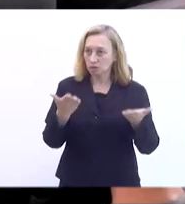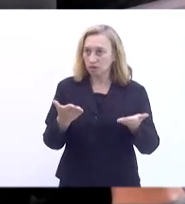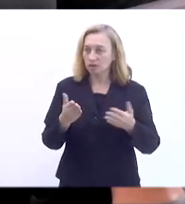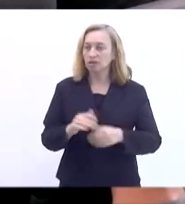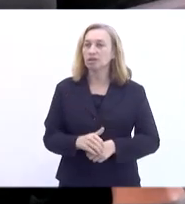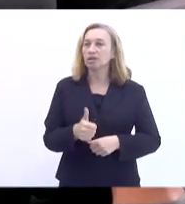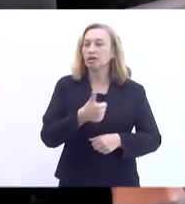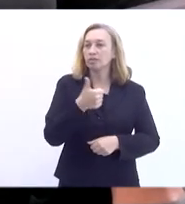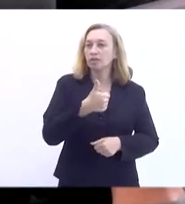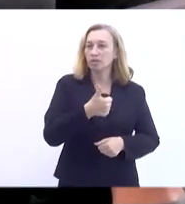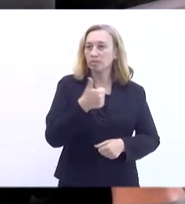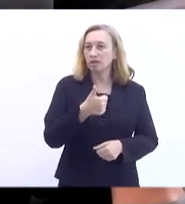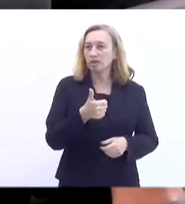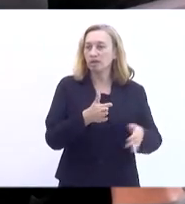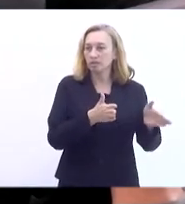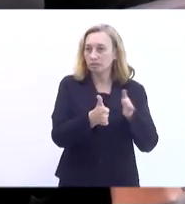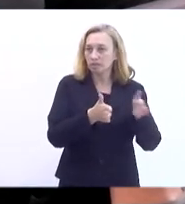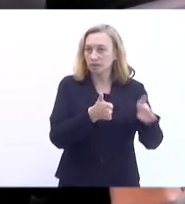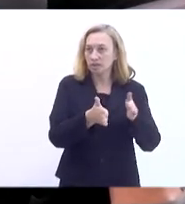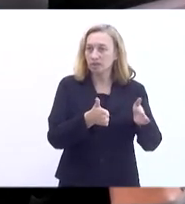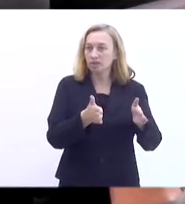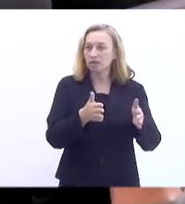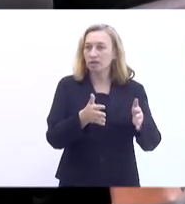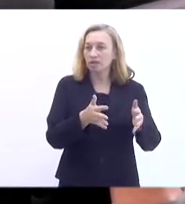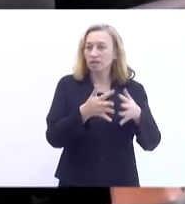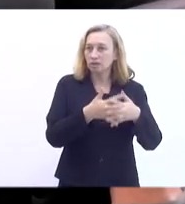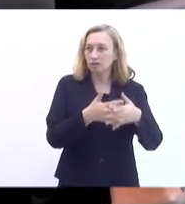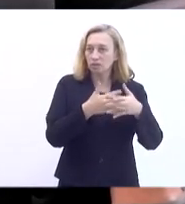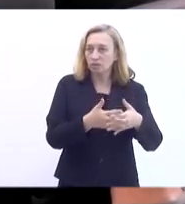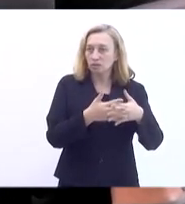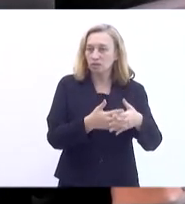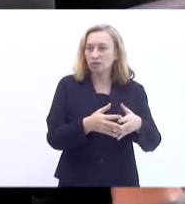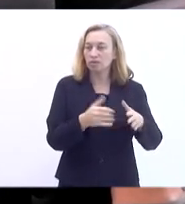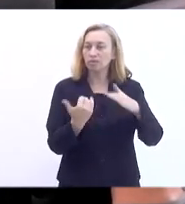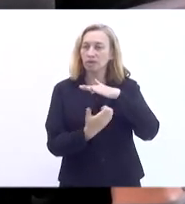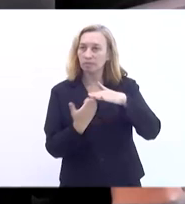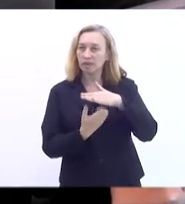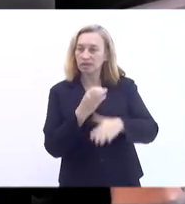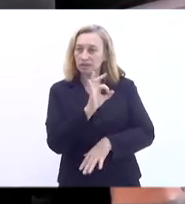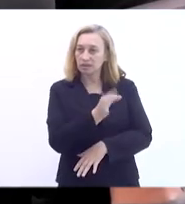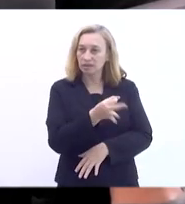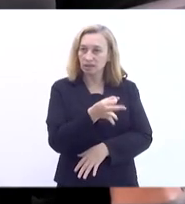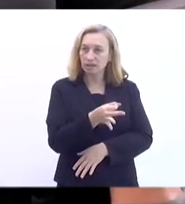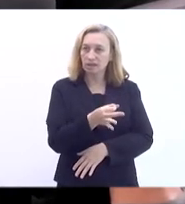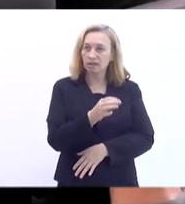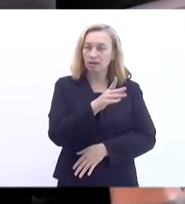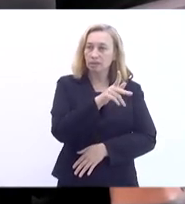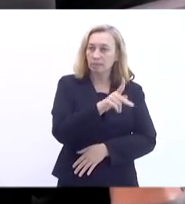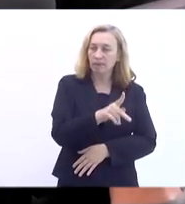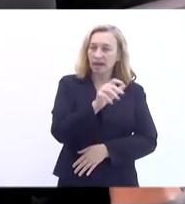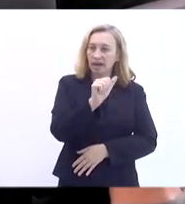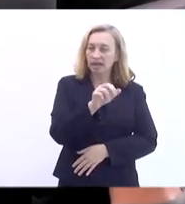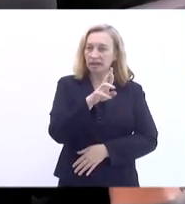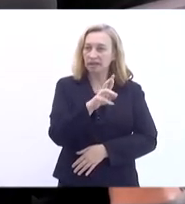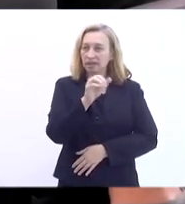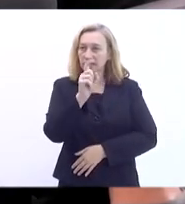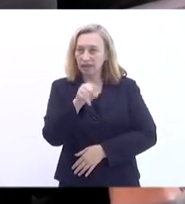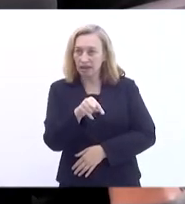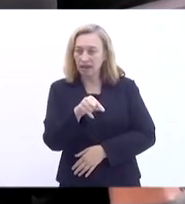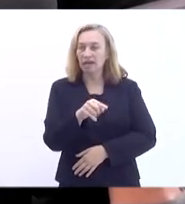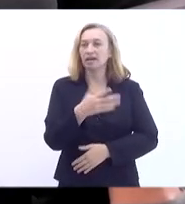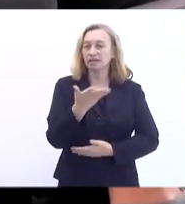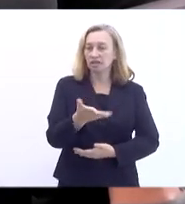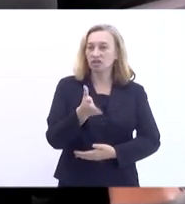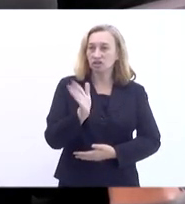a primeira etapa que é a mais complicada foi feita pela empresa exatos do Paraná Iporã né aqui já foi